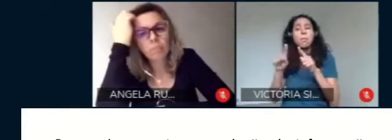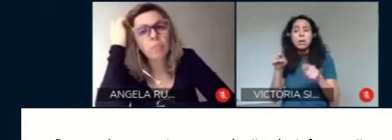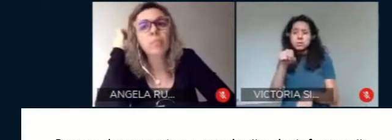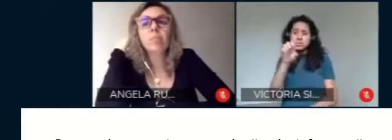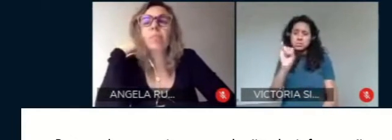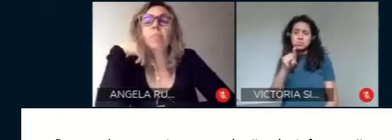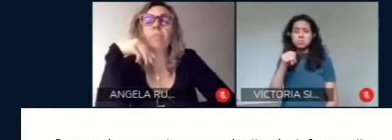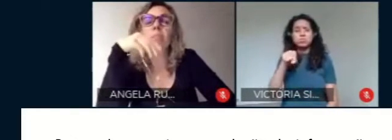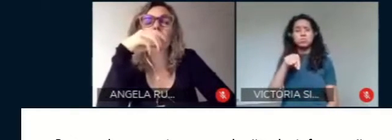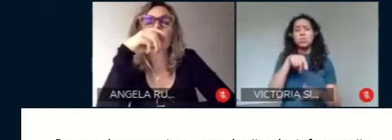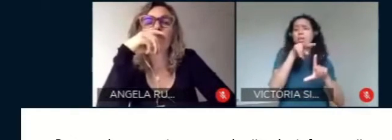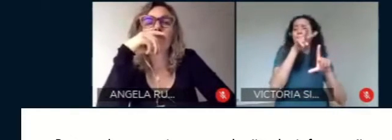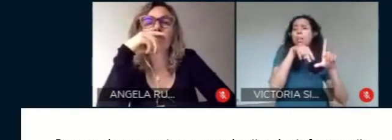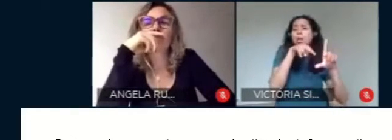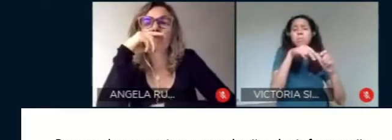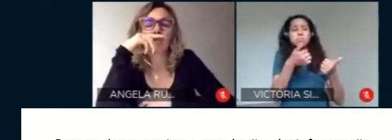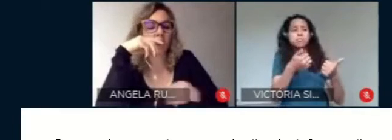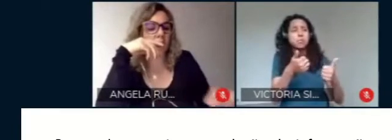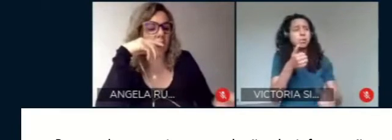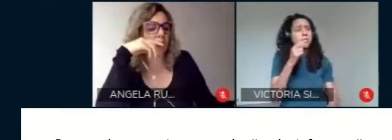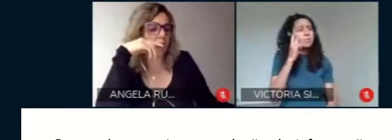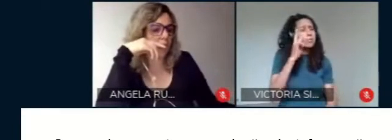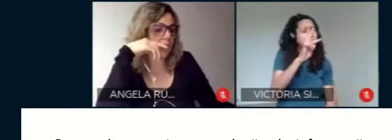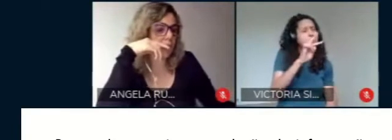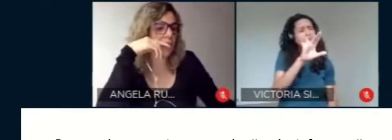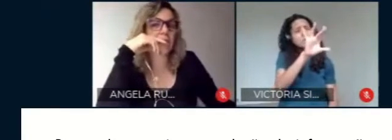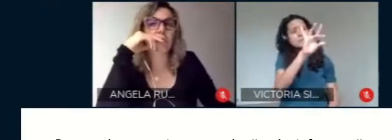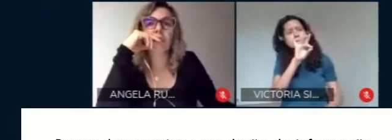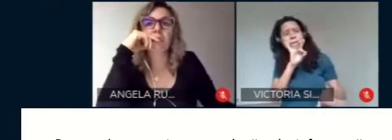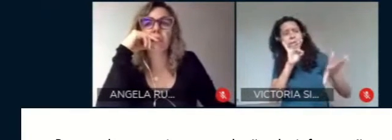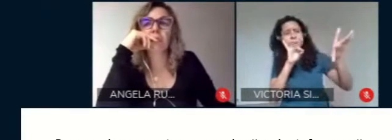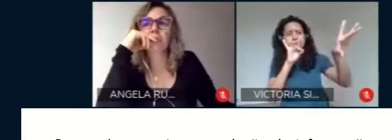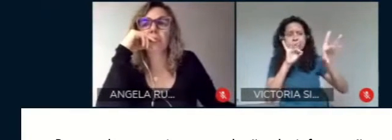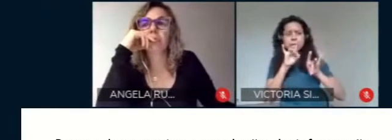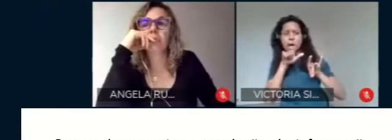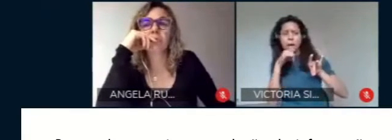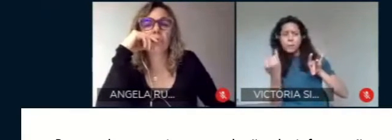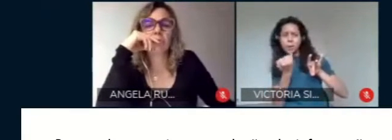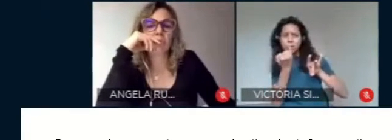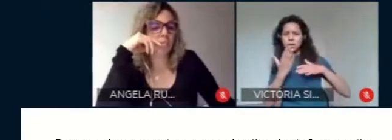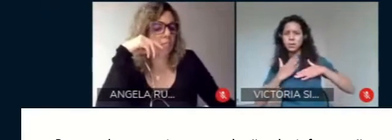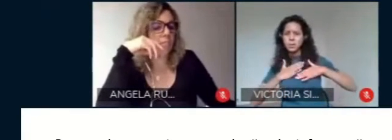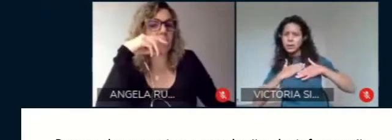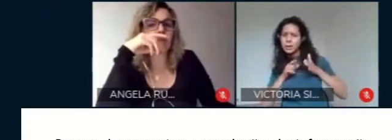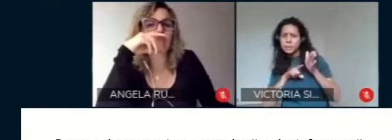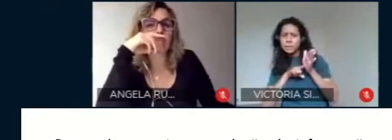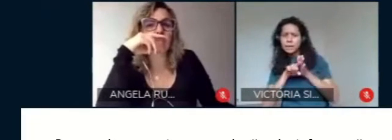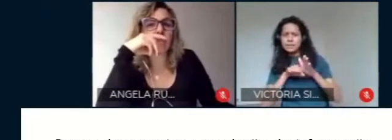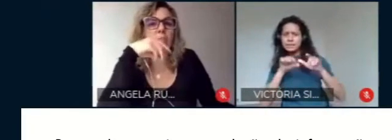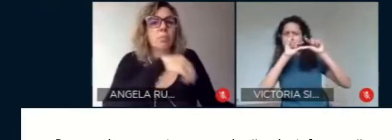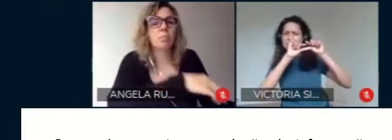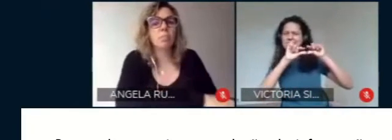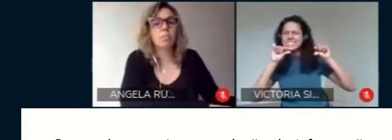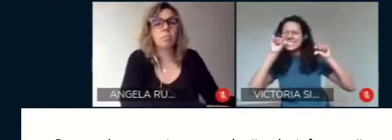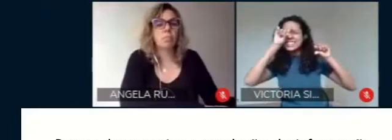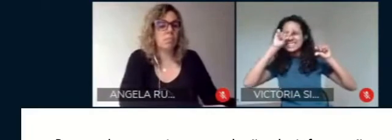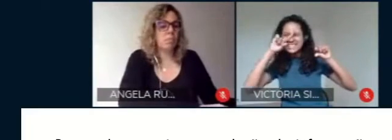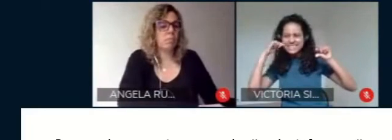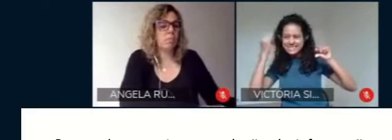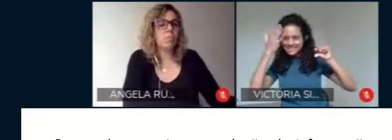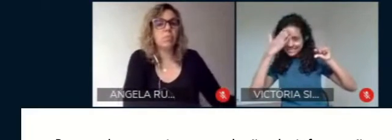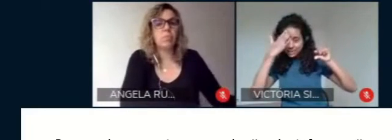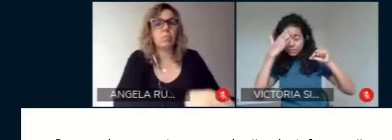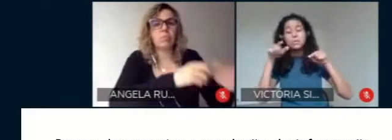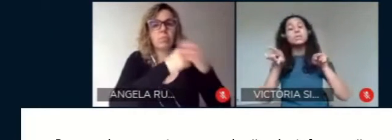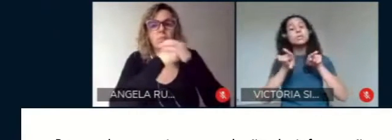os documentos, reconhecendo o que é importante de cada item que tu identificou como importante, e depois outros